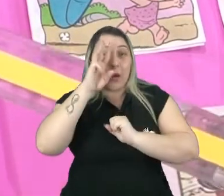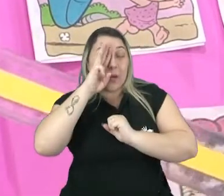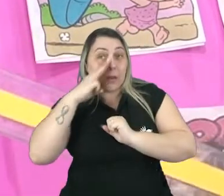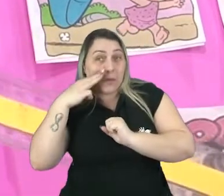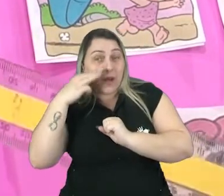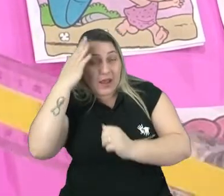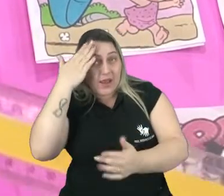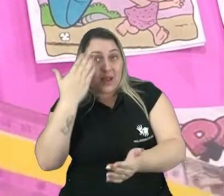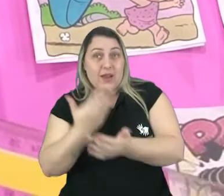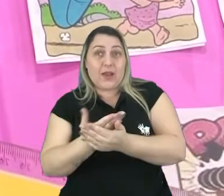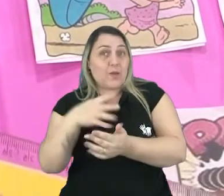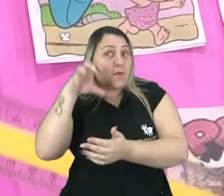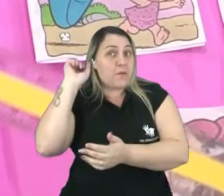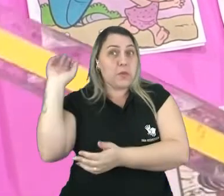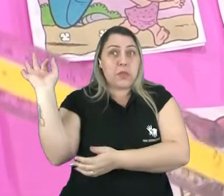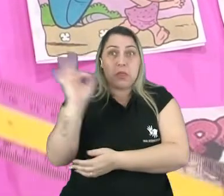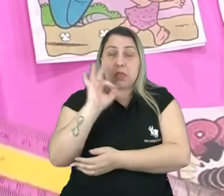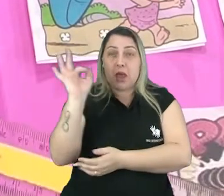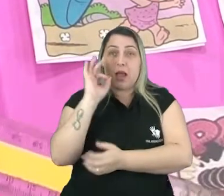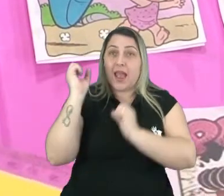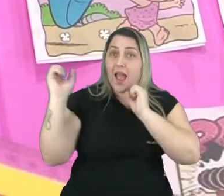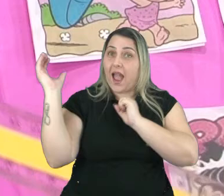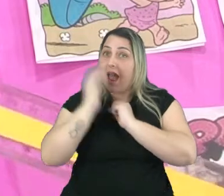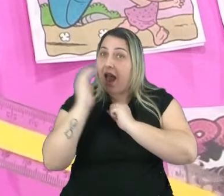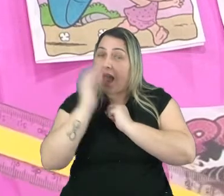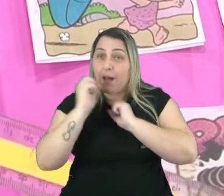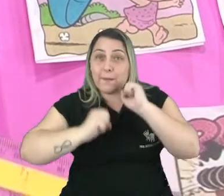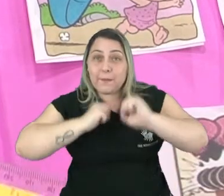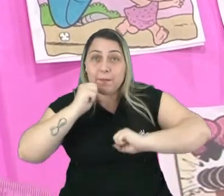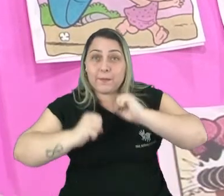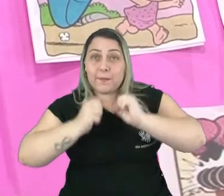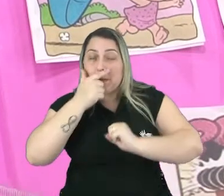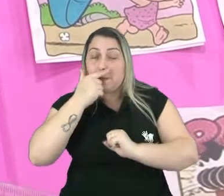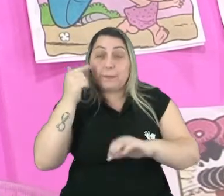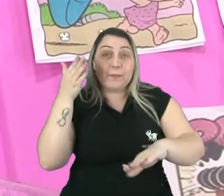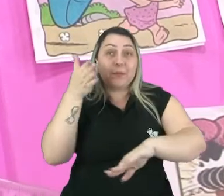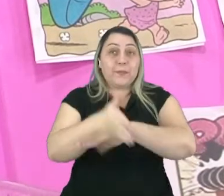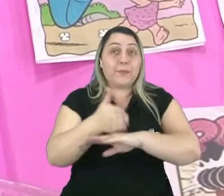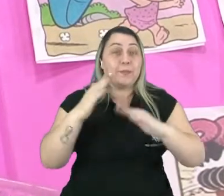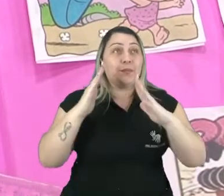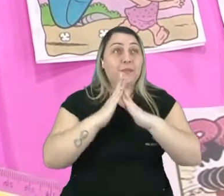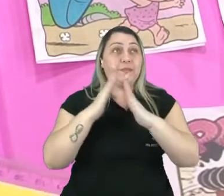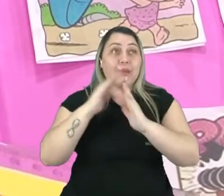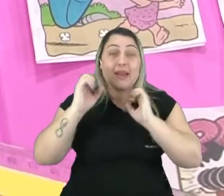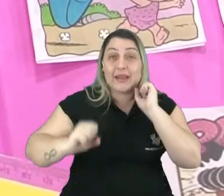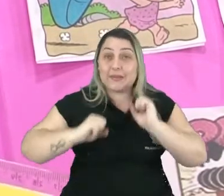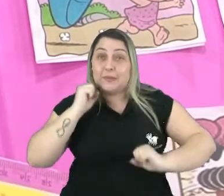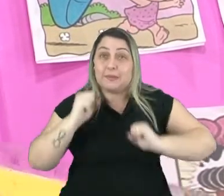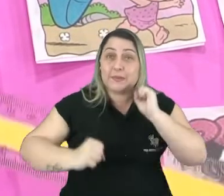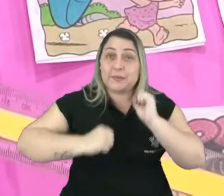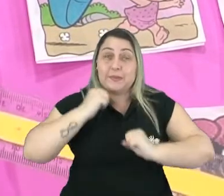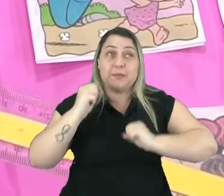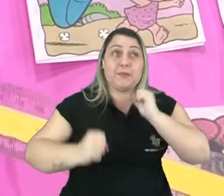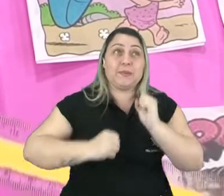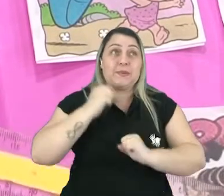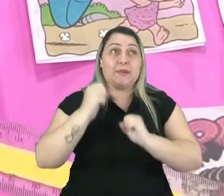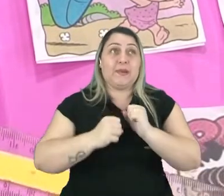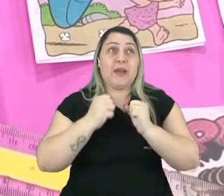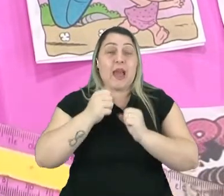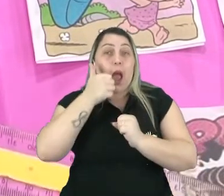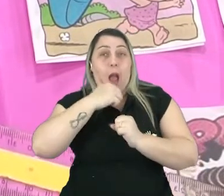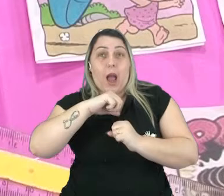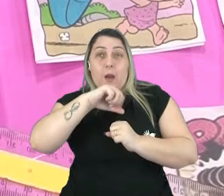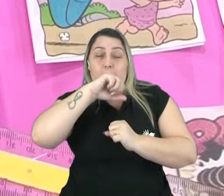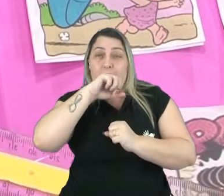Eu acredito que ele nem ouviu com tanta rapidez que correu. Ele entrou dentro de casa correndo que até a